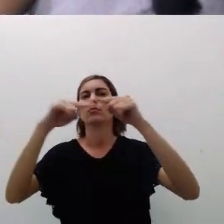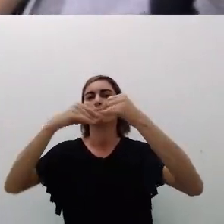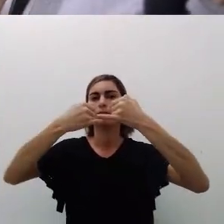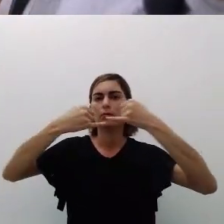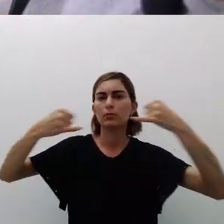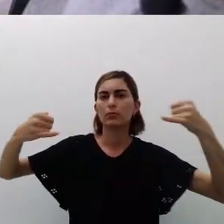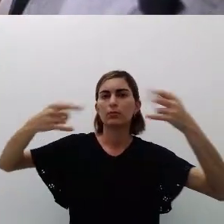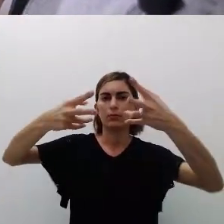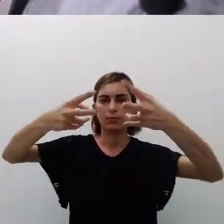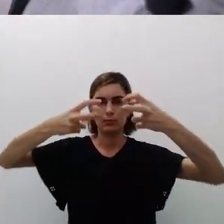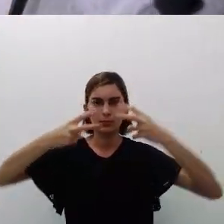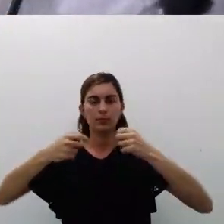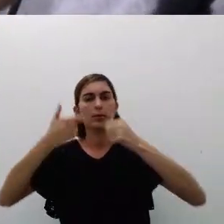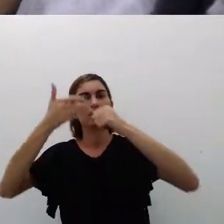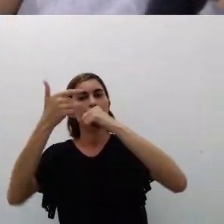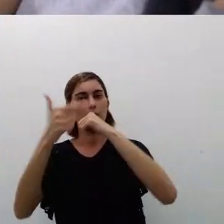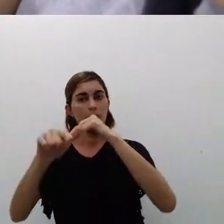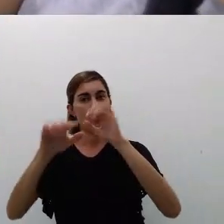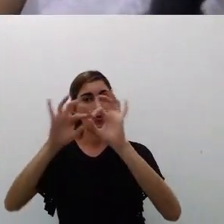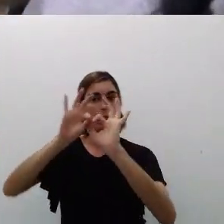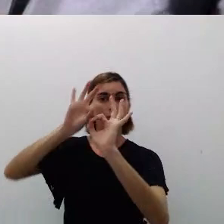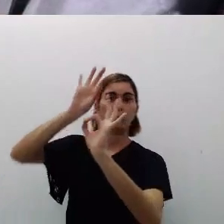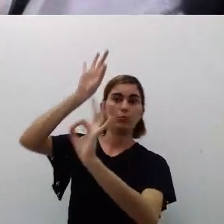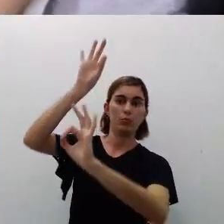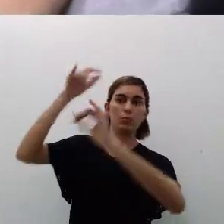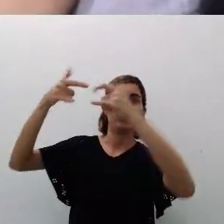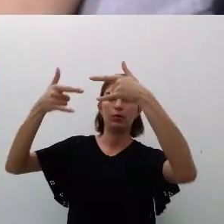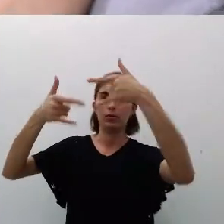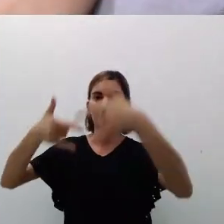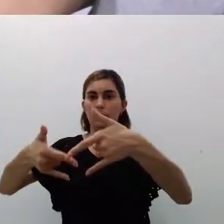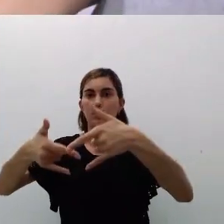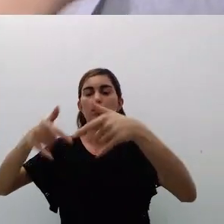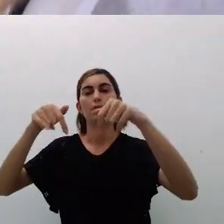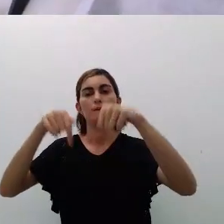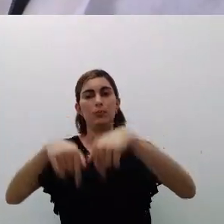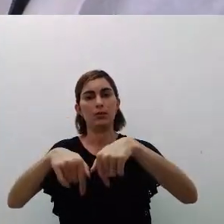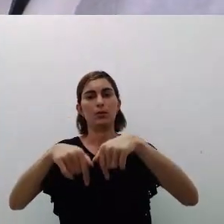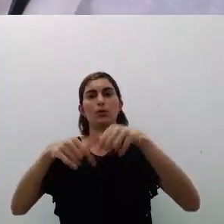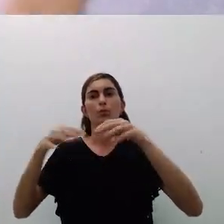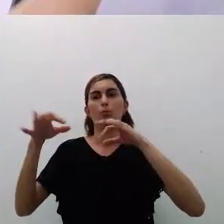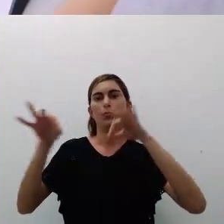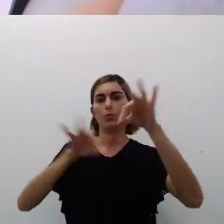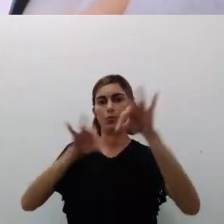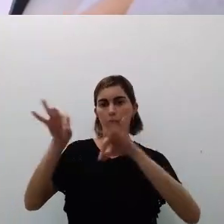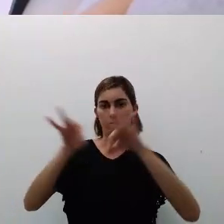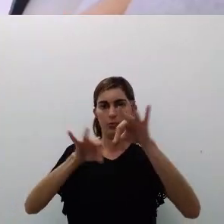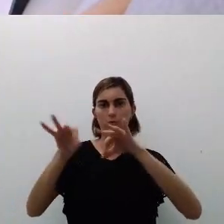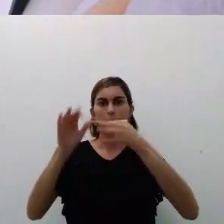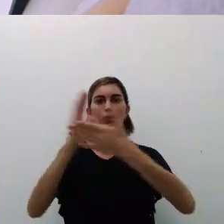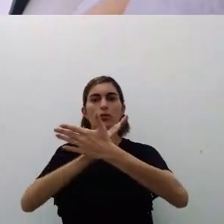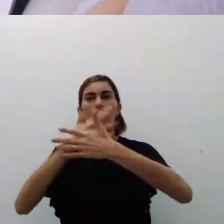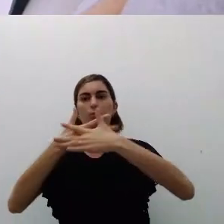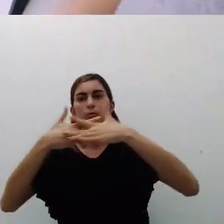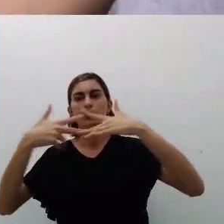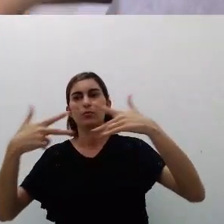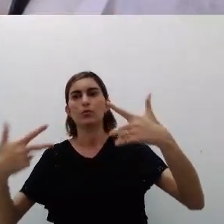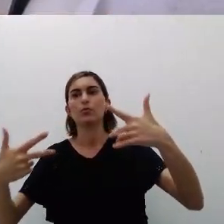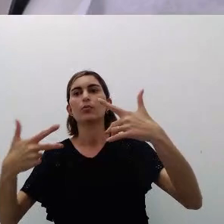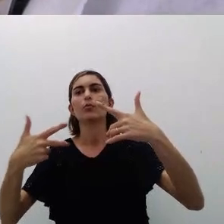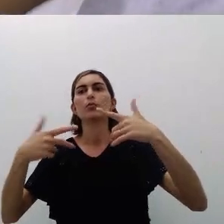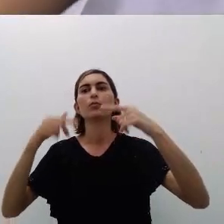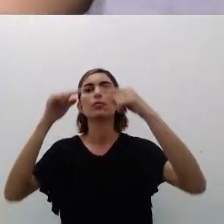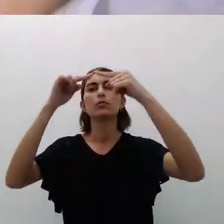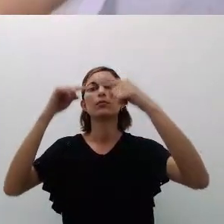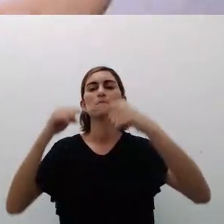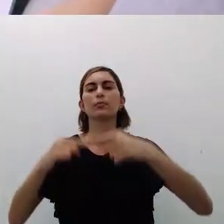cama aqui, né? Posicionamento de alguns objetos, o alinhamento de alguns objetos